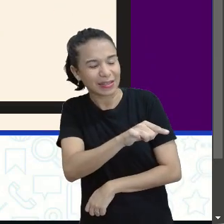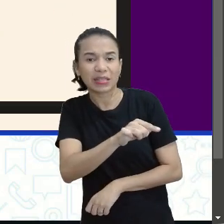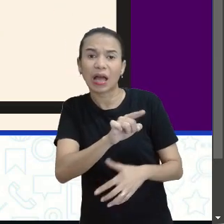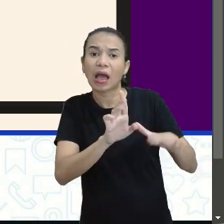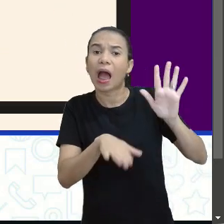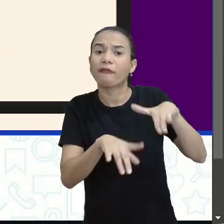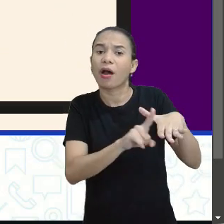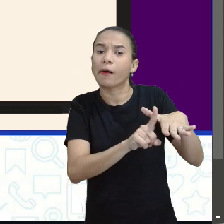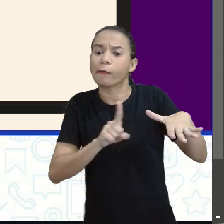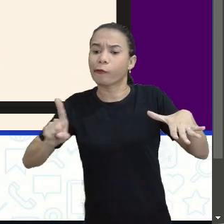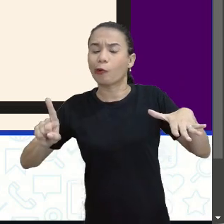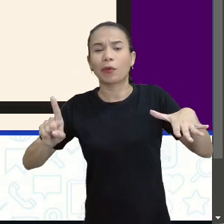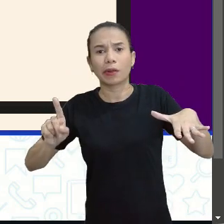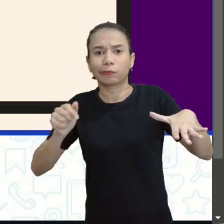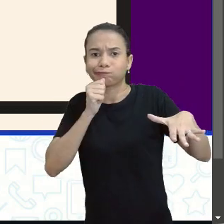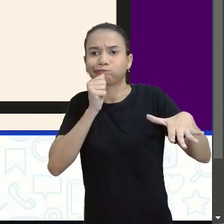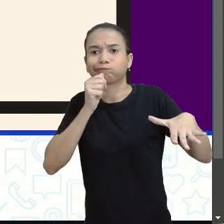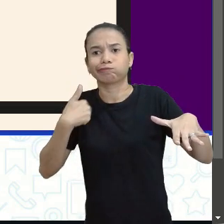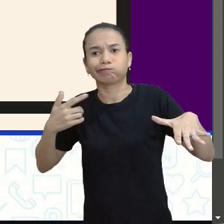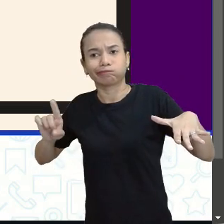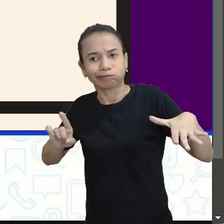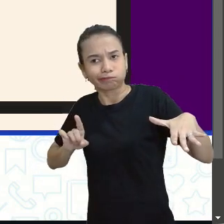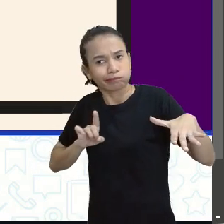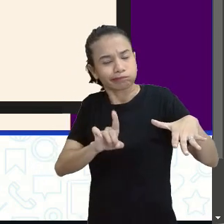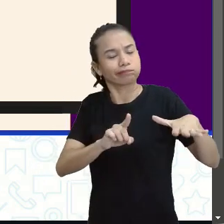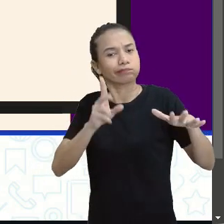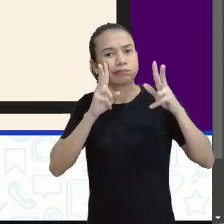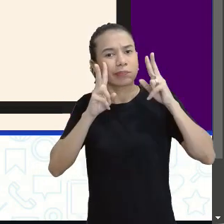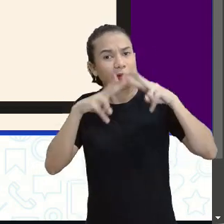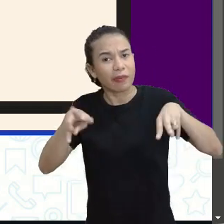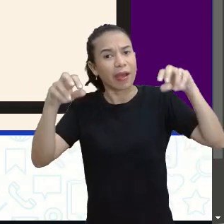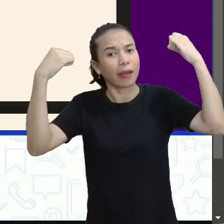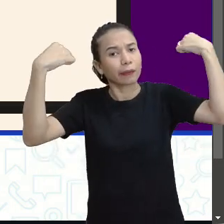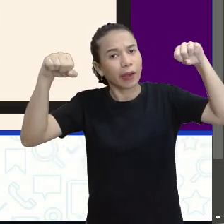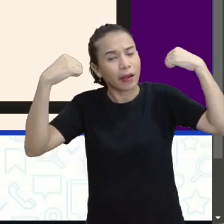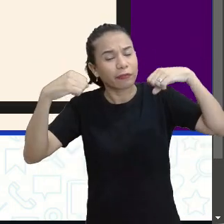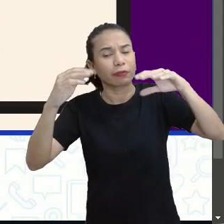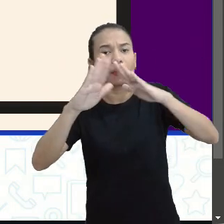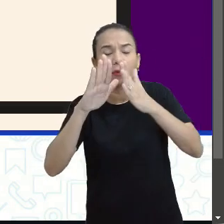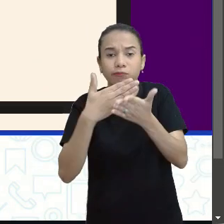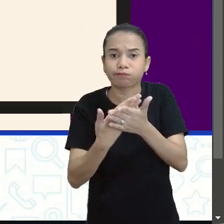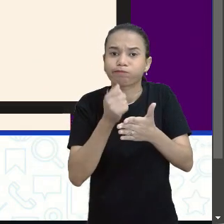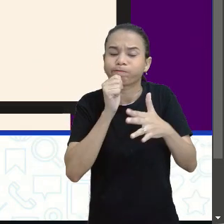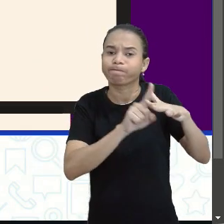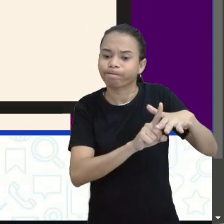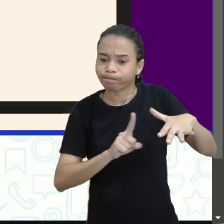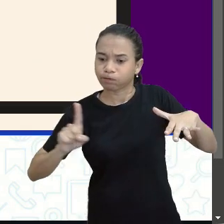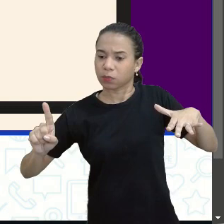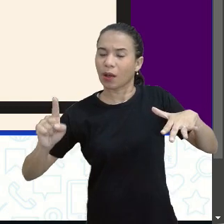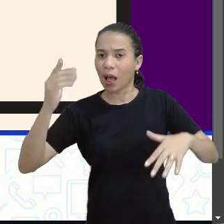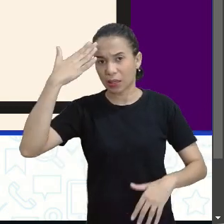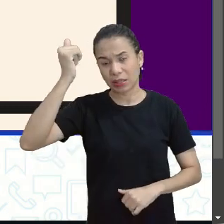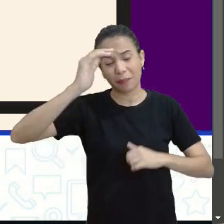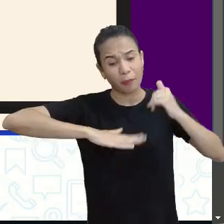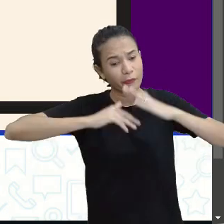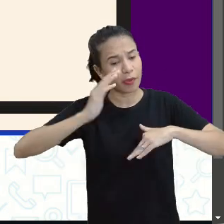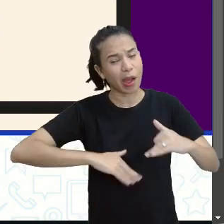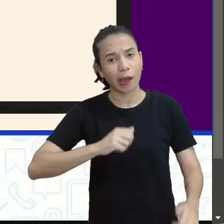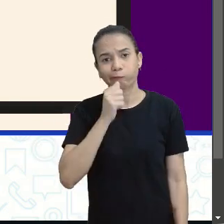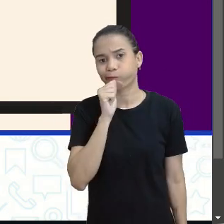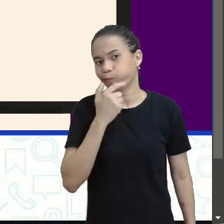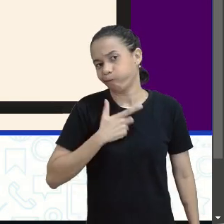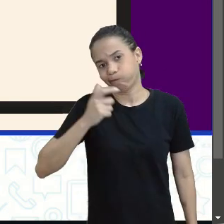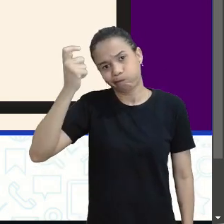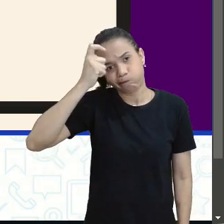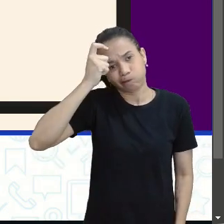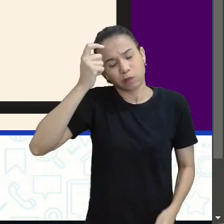excluído para a sociedade e ainda é excluído na educação física, na escola, nós sabemos que os profissionais ainda não estão preparados para